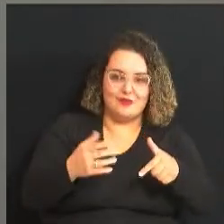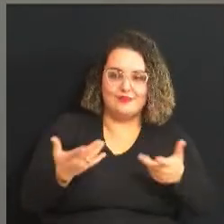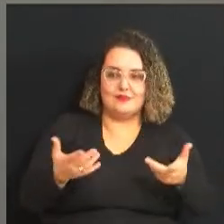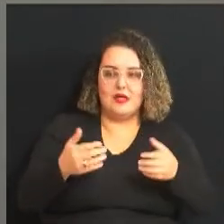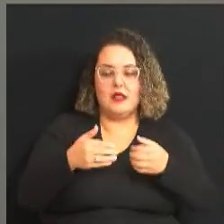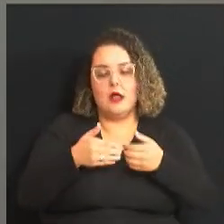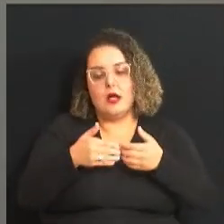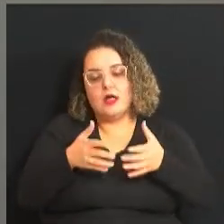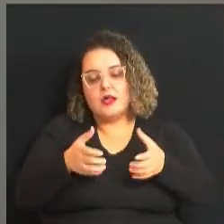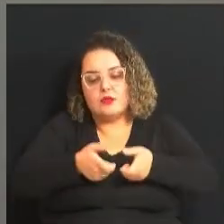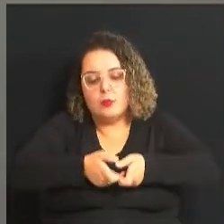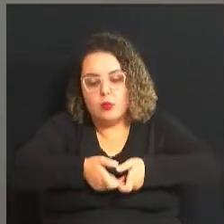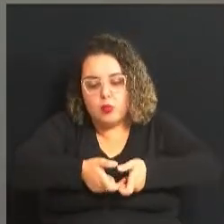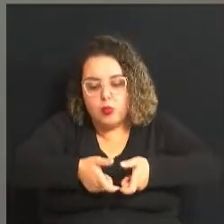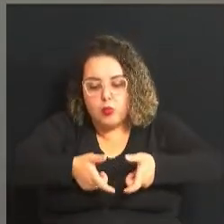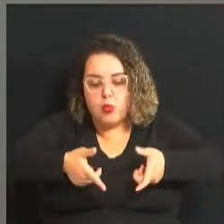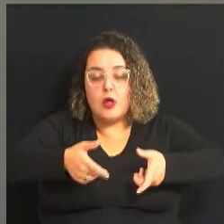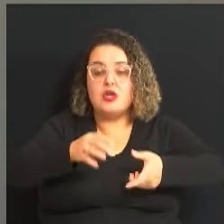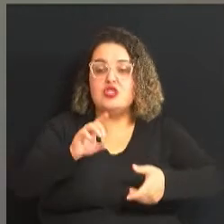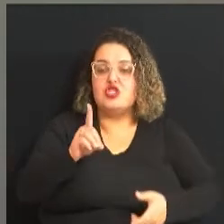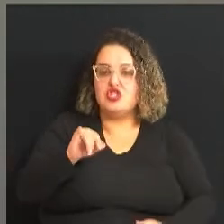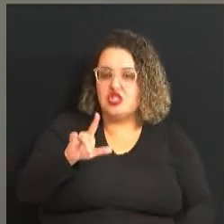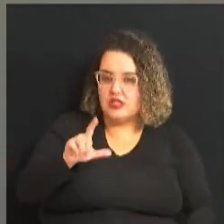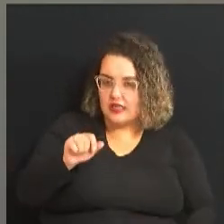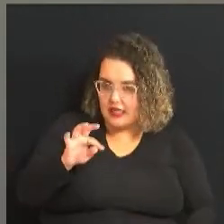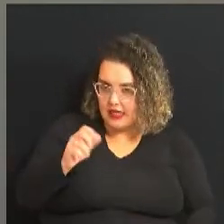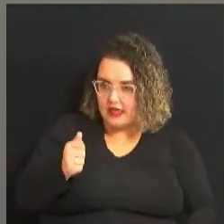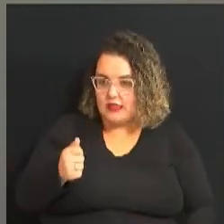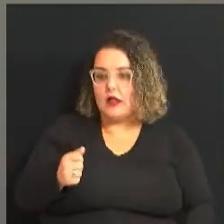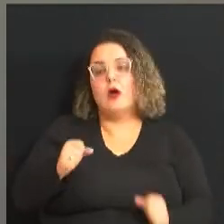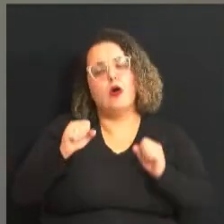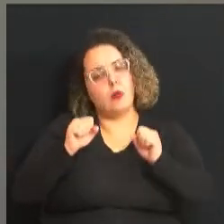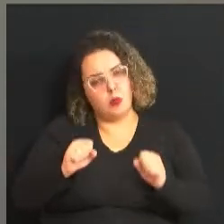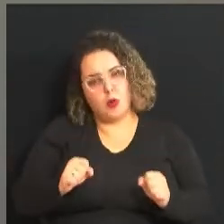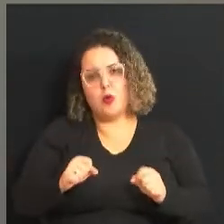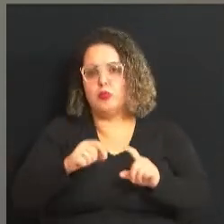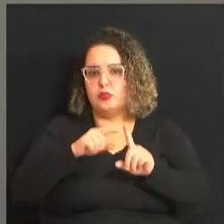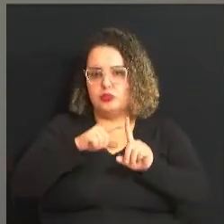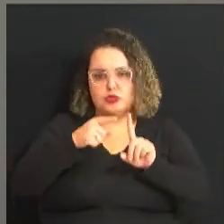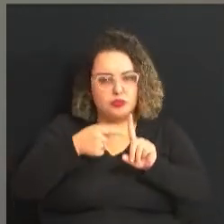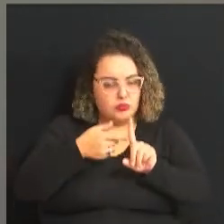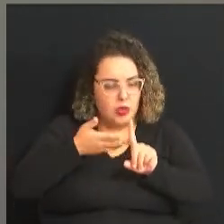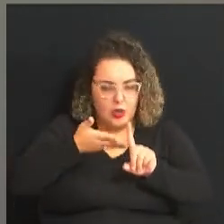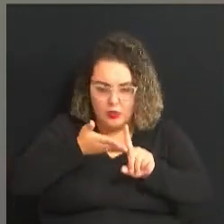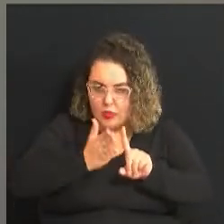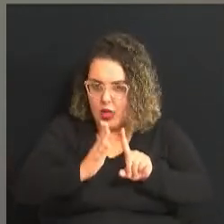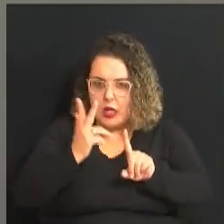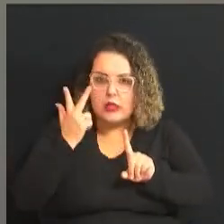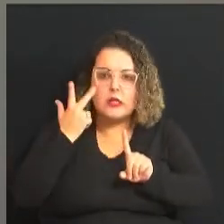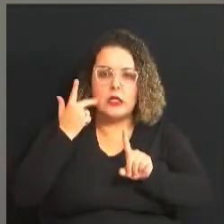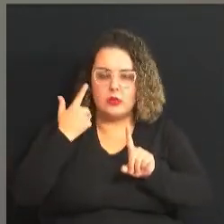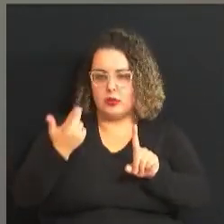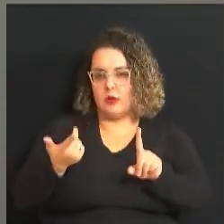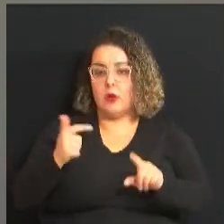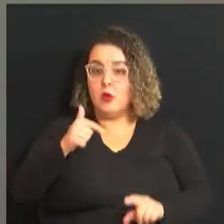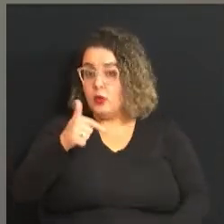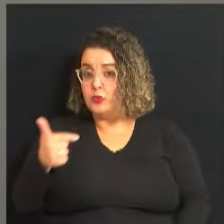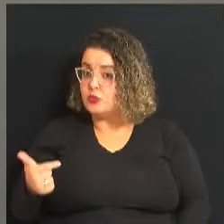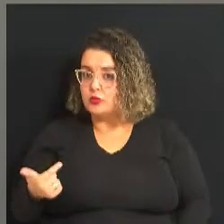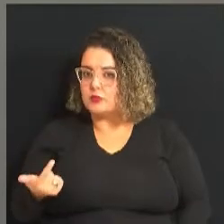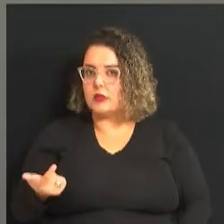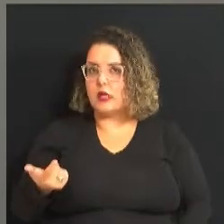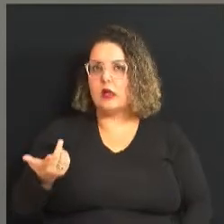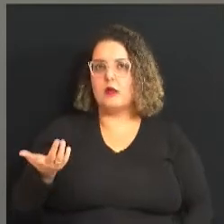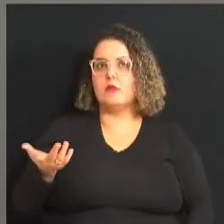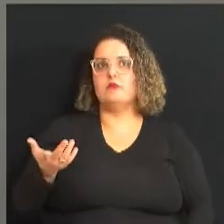as condições de ter um parto normal, pode sim evoluir para um parto normal sem problema nenhum. Então, Então, não existe uma contraindicação